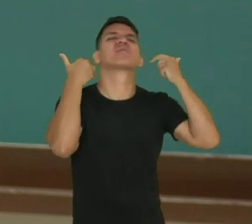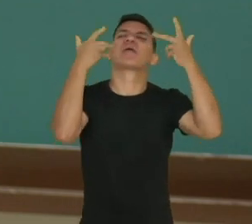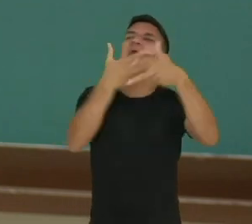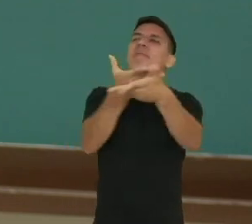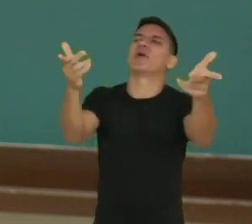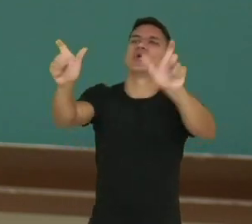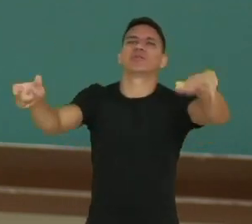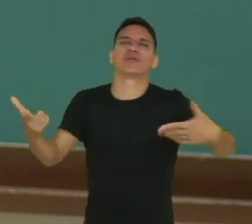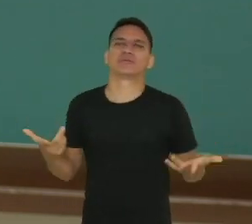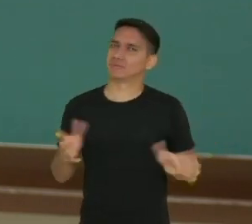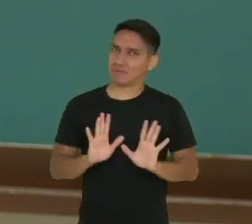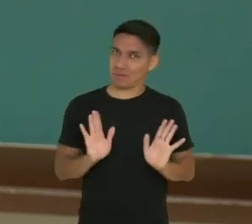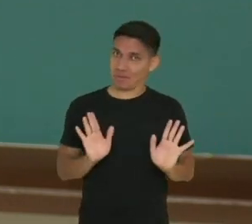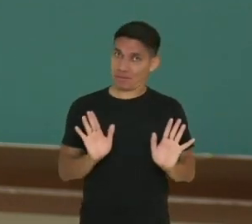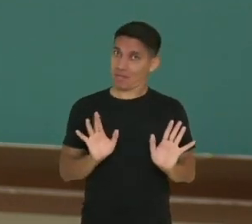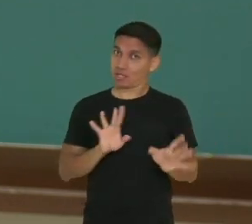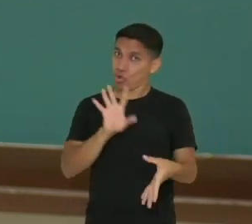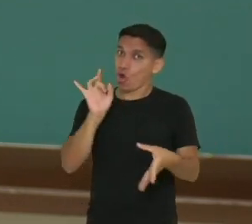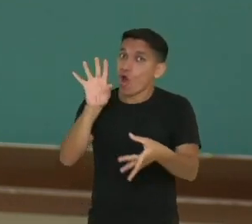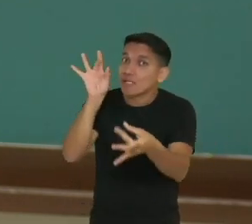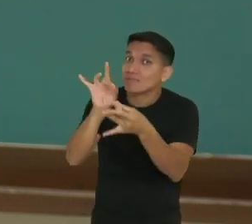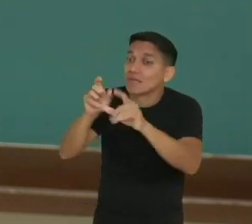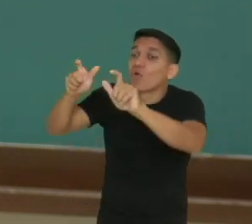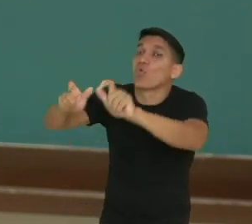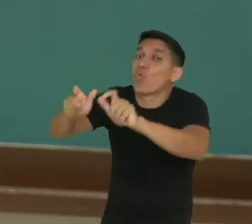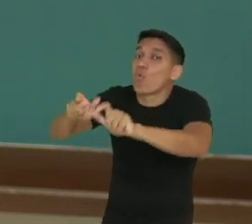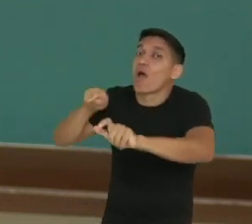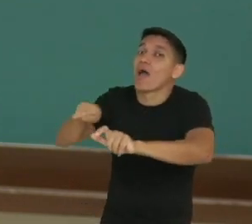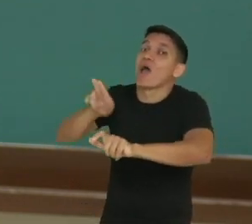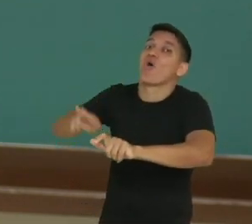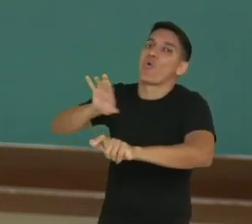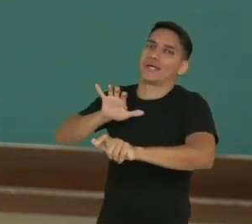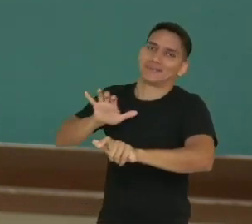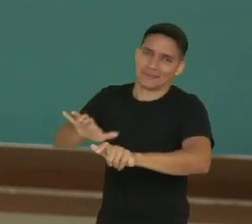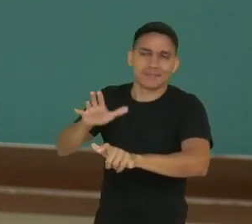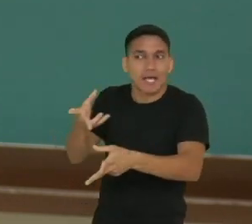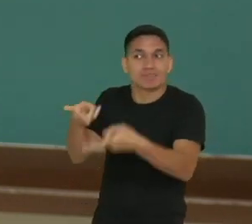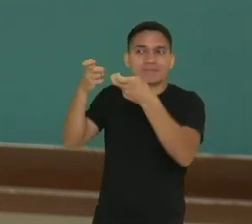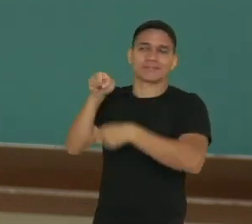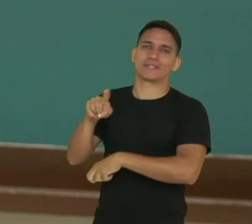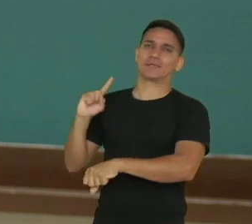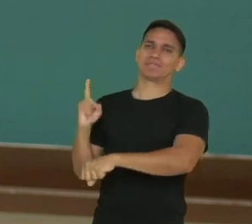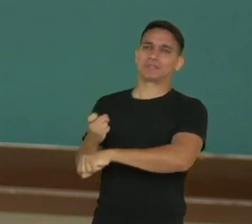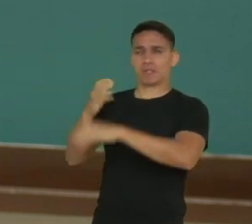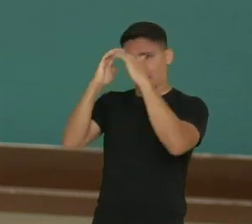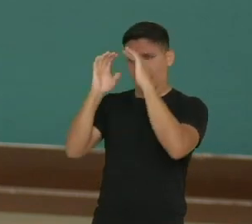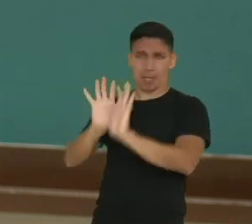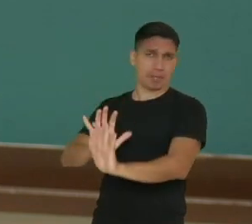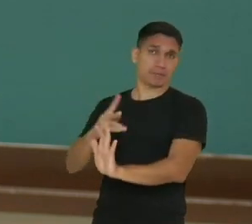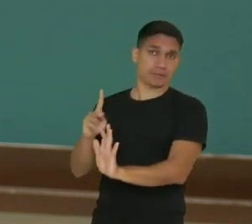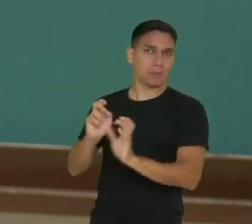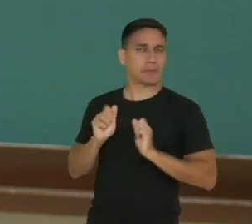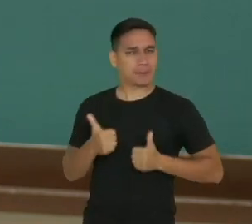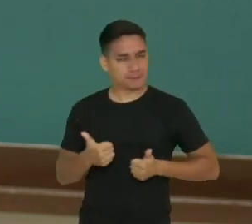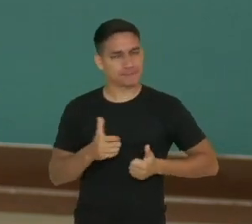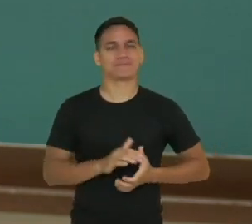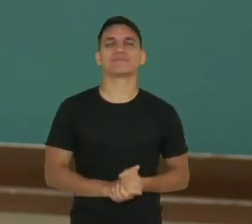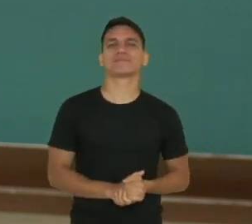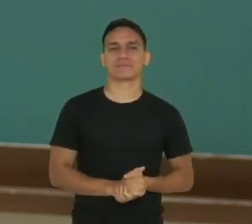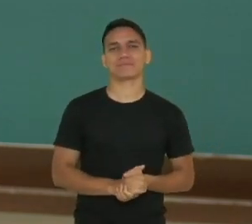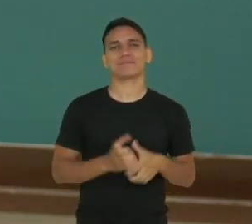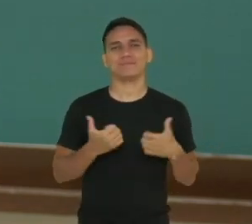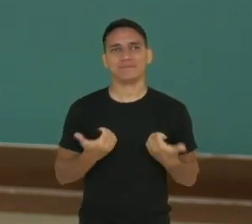tá bom? É só a questão regional e deve ser observada e respeitada, beleza? Muito